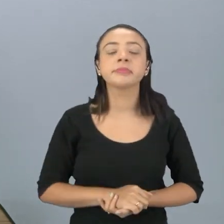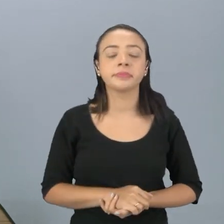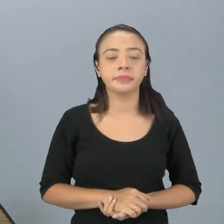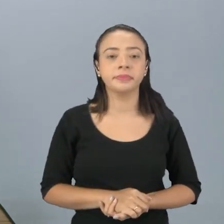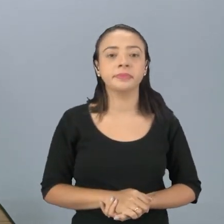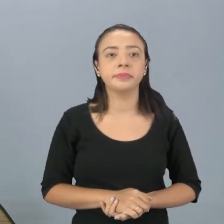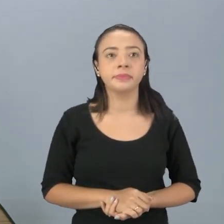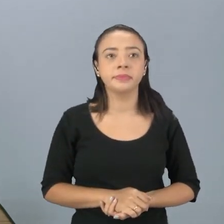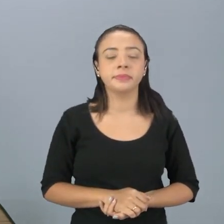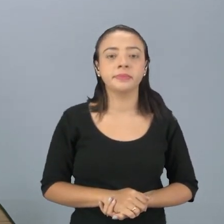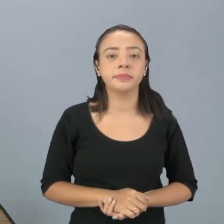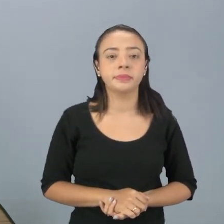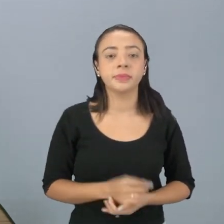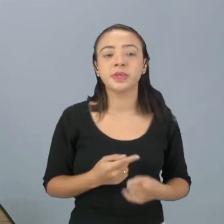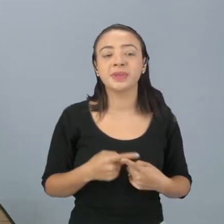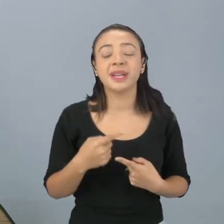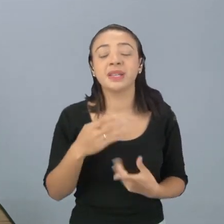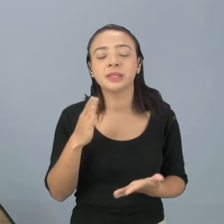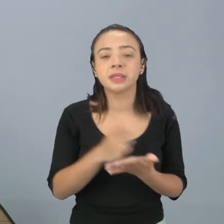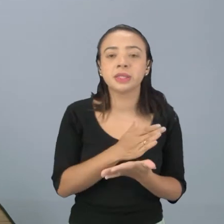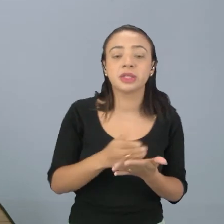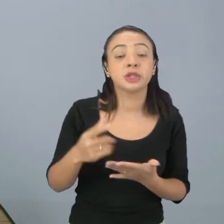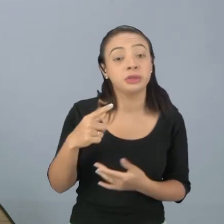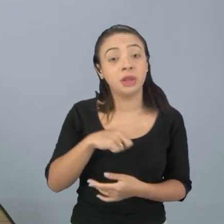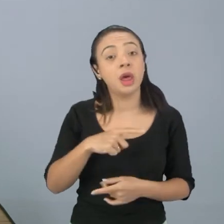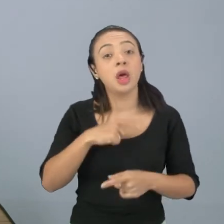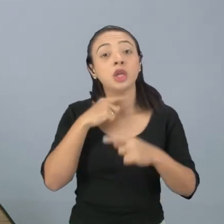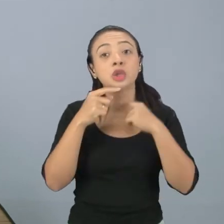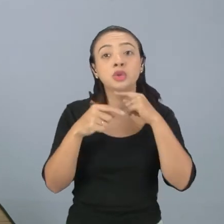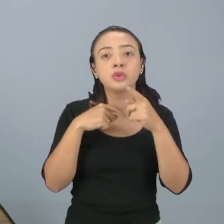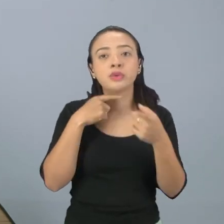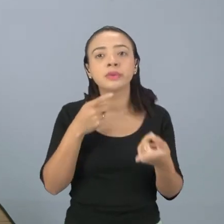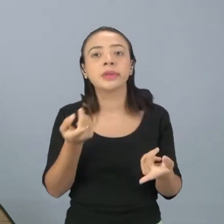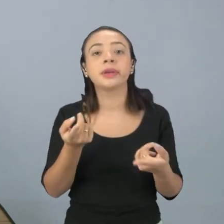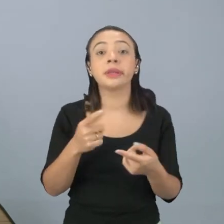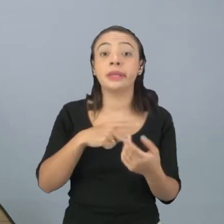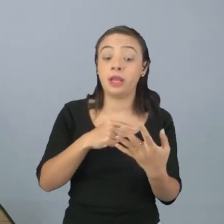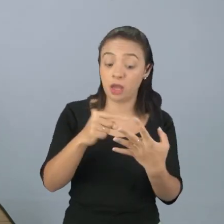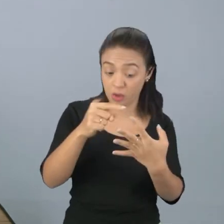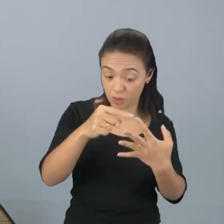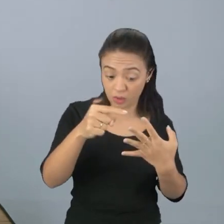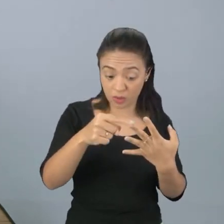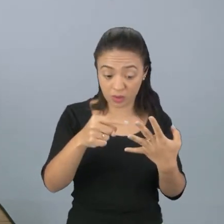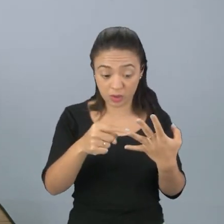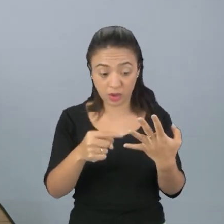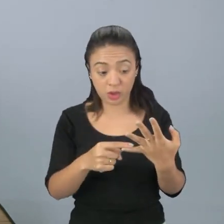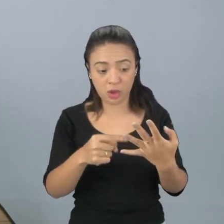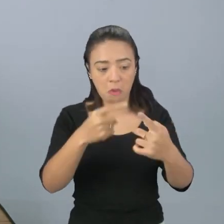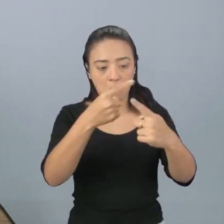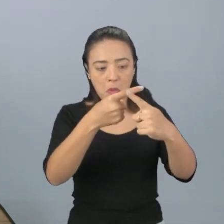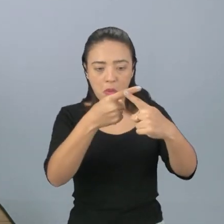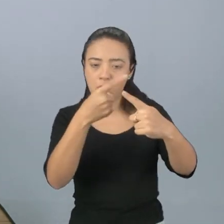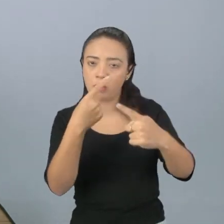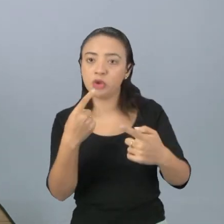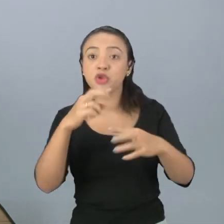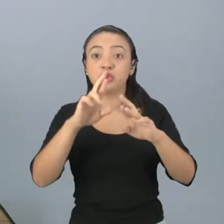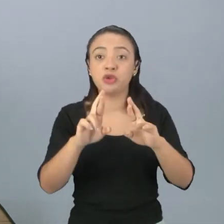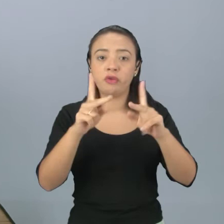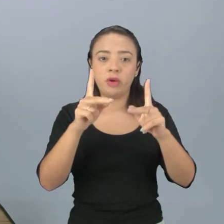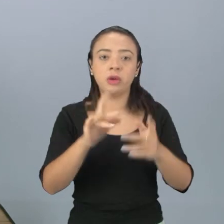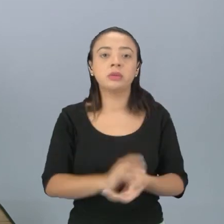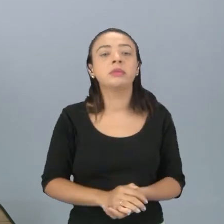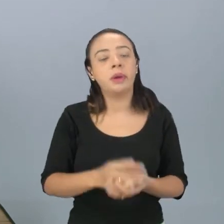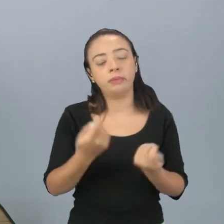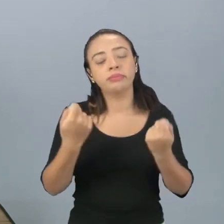é normal nós termos dúvidas, porque afinal são 4 porquês, né? Eu posso confundir? Posso, tá? Isso